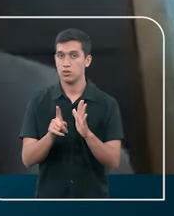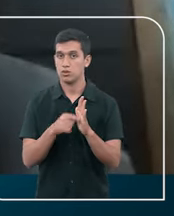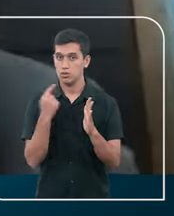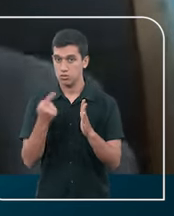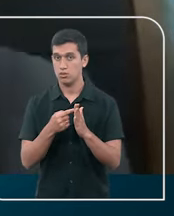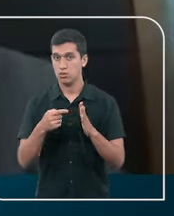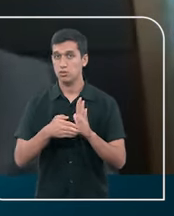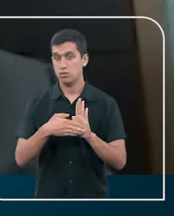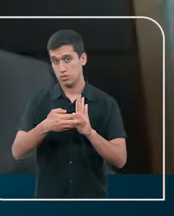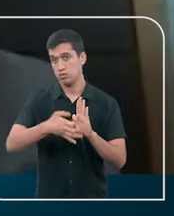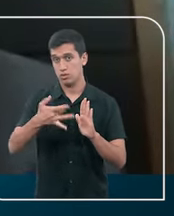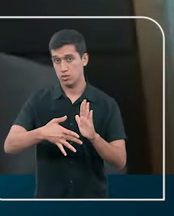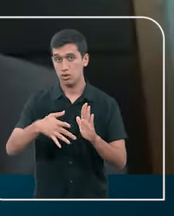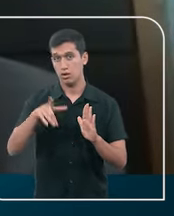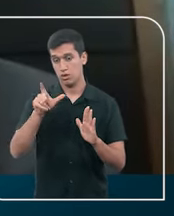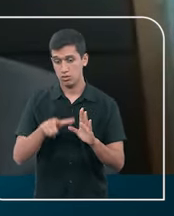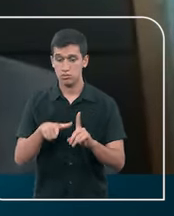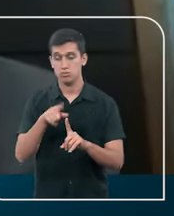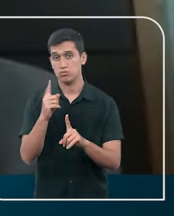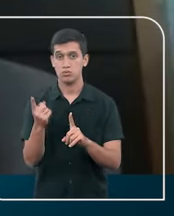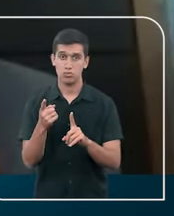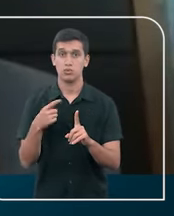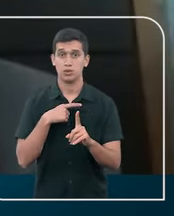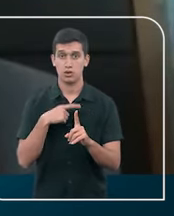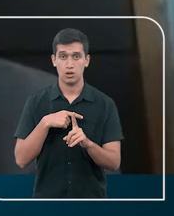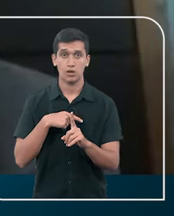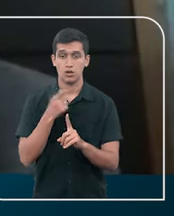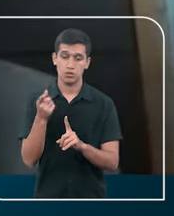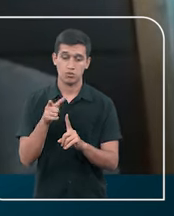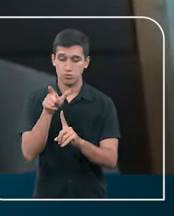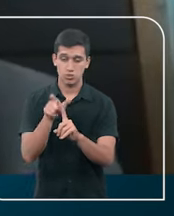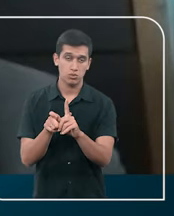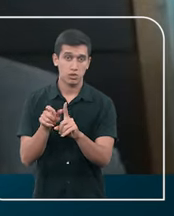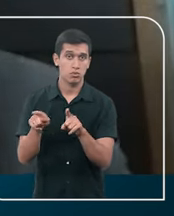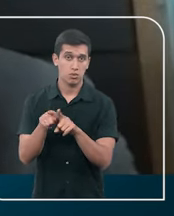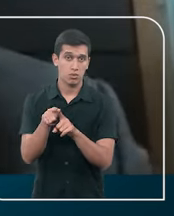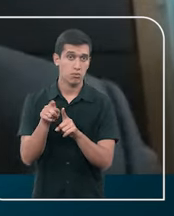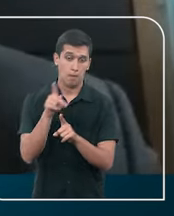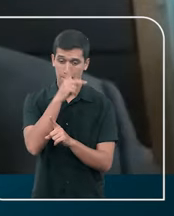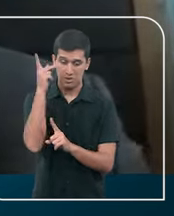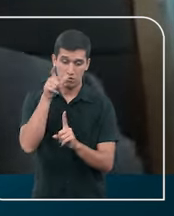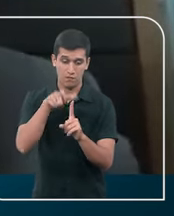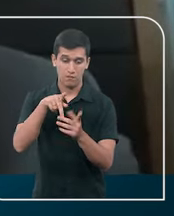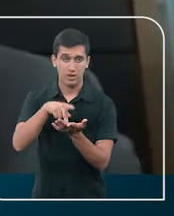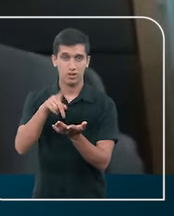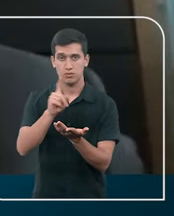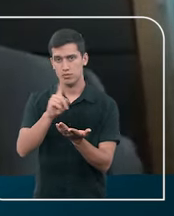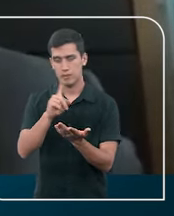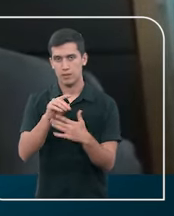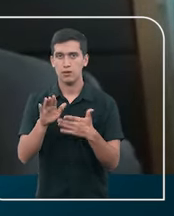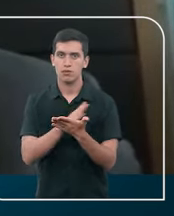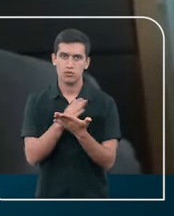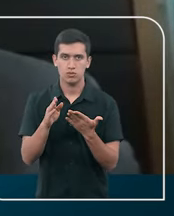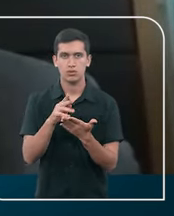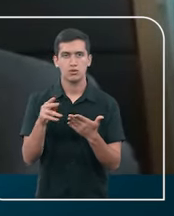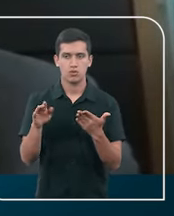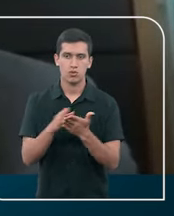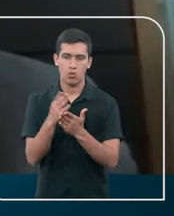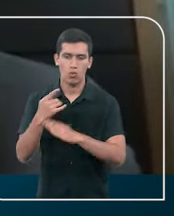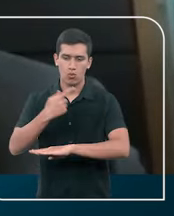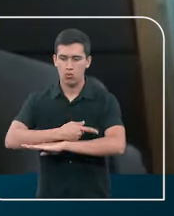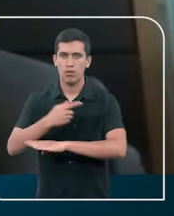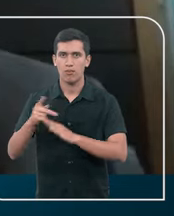despersonificado mas também não é uma pessoa natural e aí Alguns alguns autores do direito chama o condomínio de quase pessoa jurídica pessoa